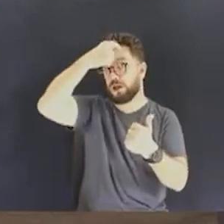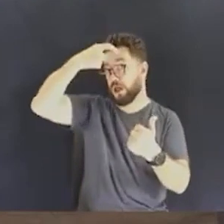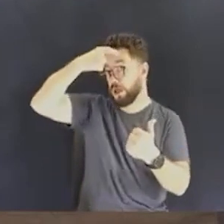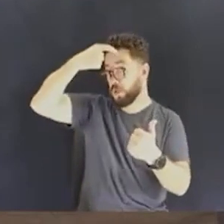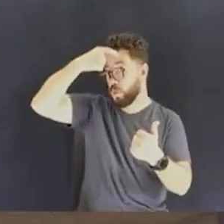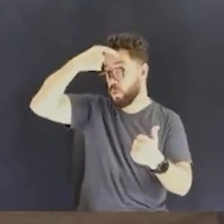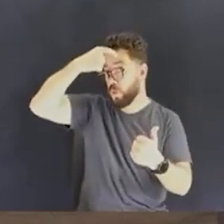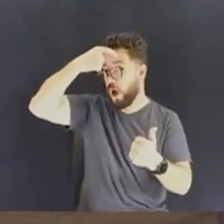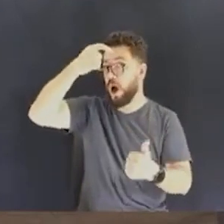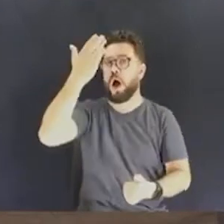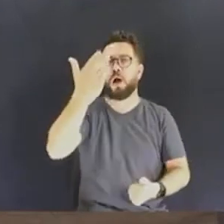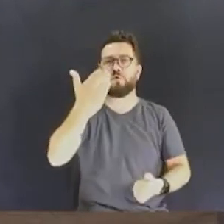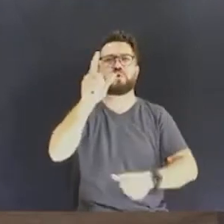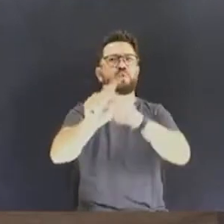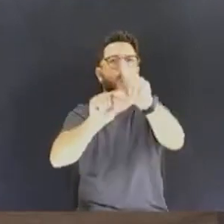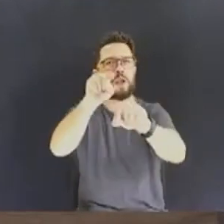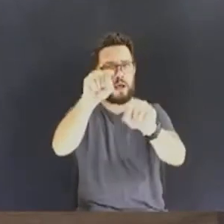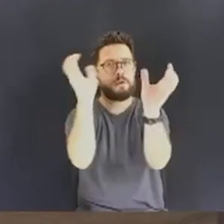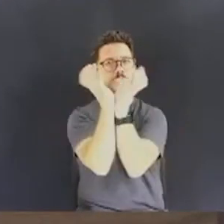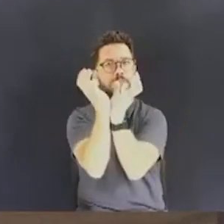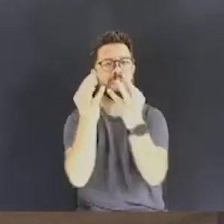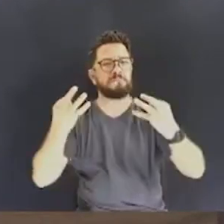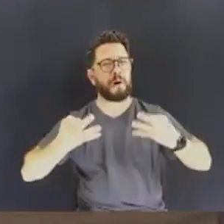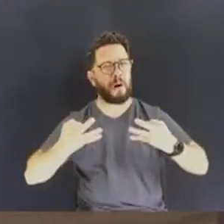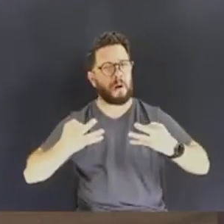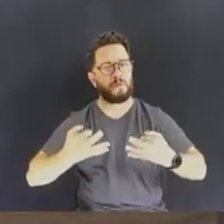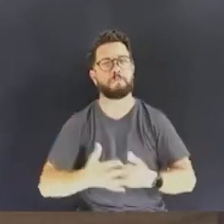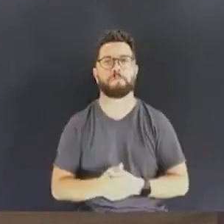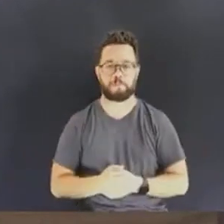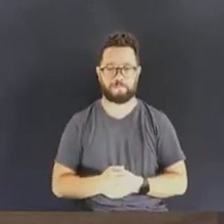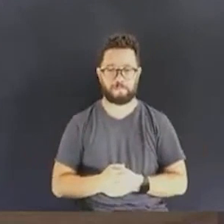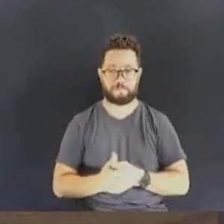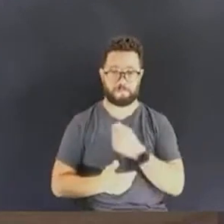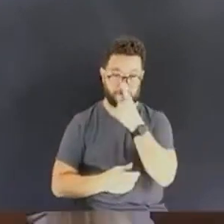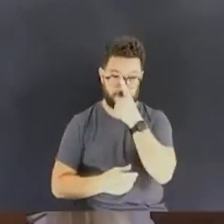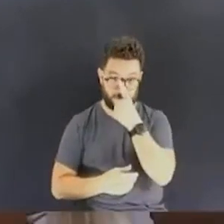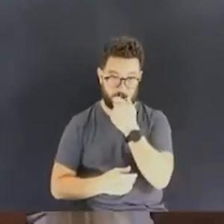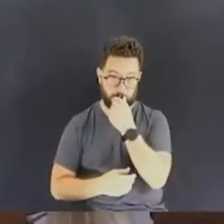competente equipe que está à frente da Secretaria de Finanças de Curitiba. Parabéns e muito obrigado.